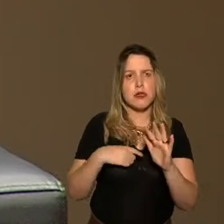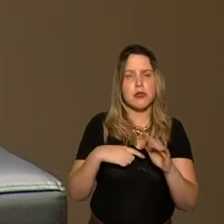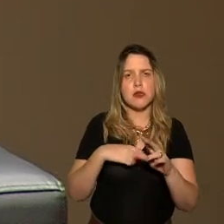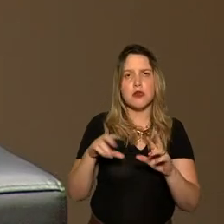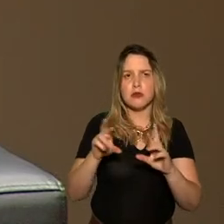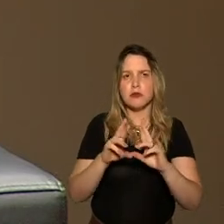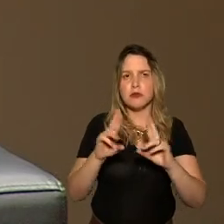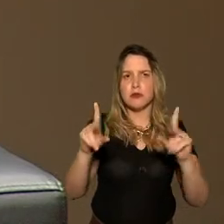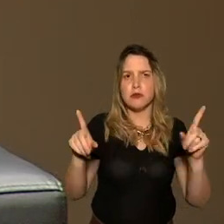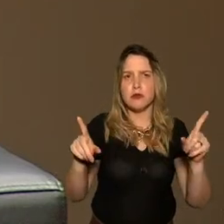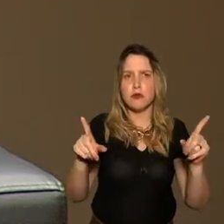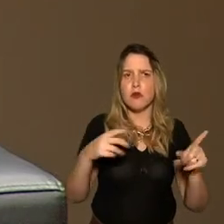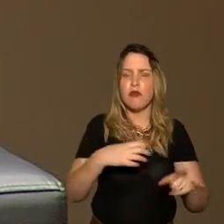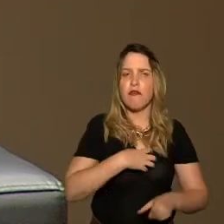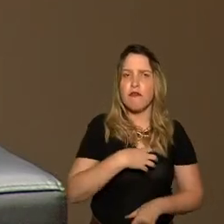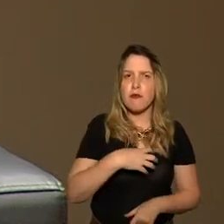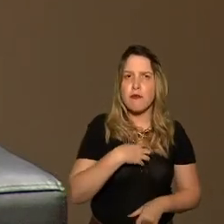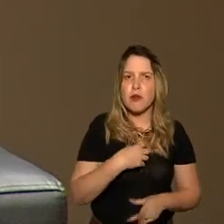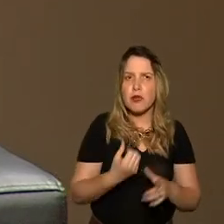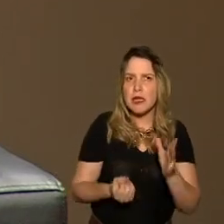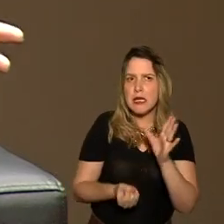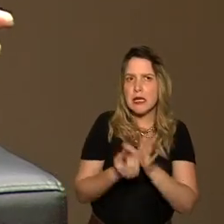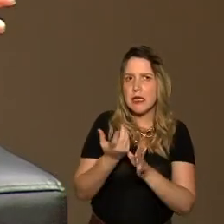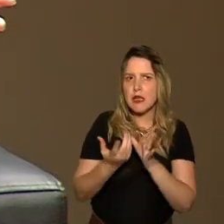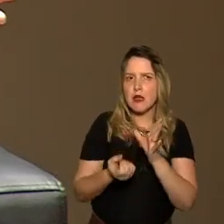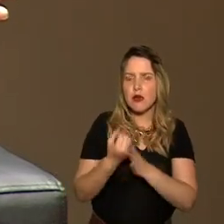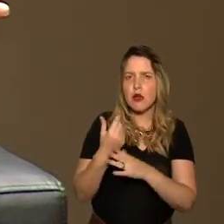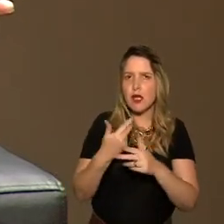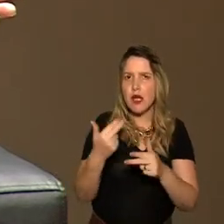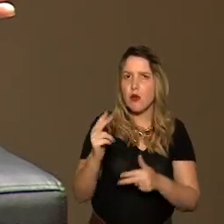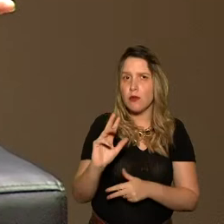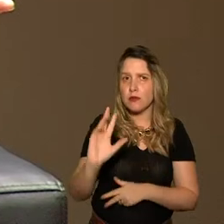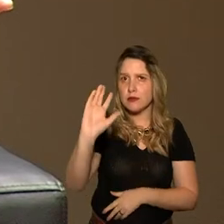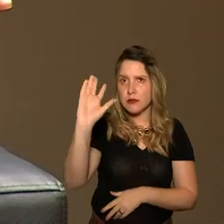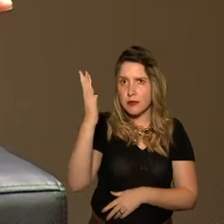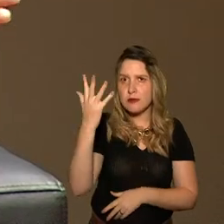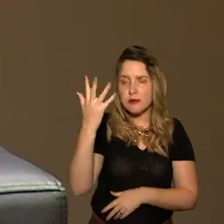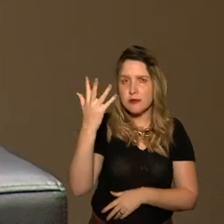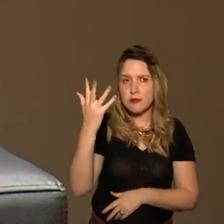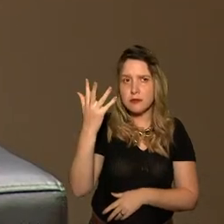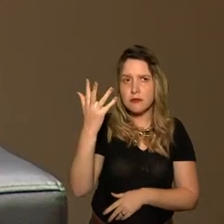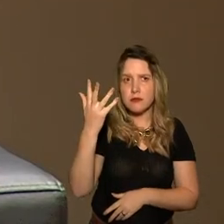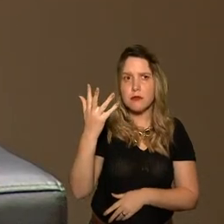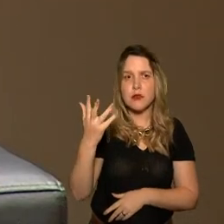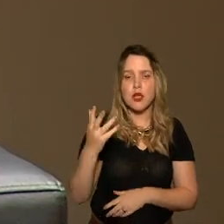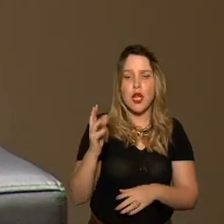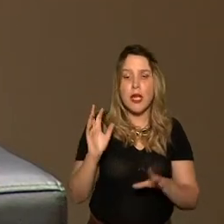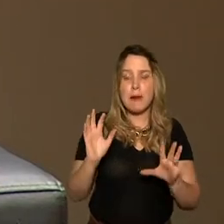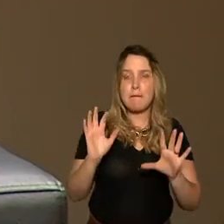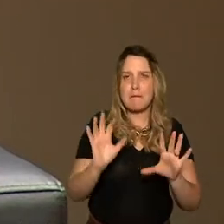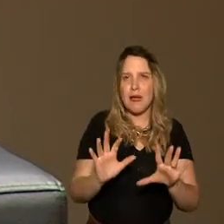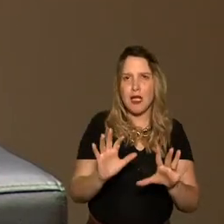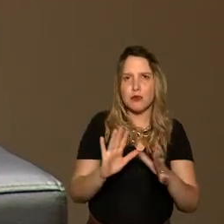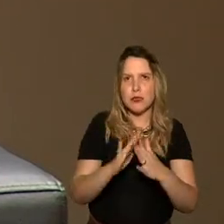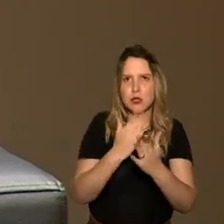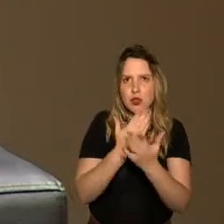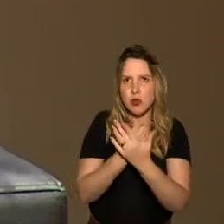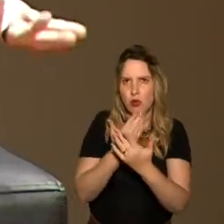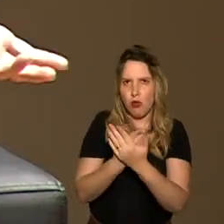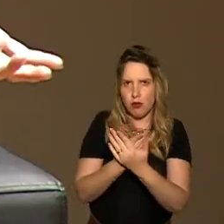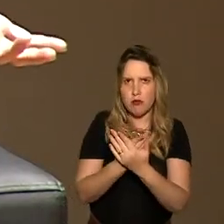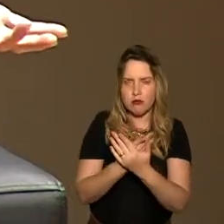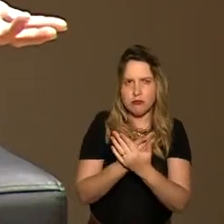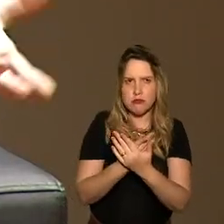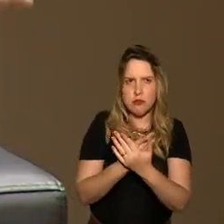acho que o Diogo falou né que tem algumas coisas que acontecem na instituição que não que no espaço da escola você por exemplo